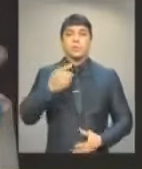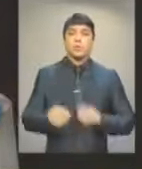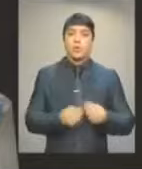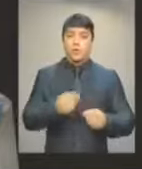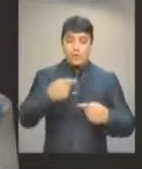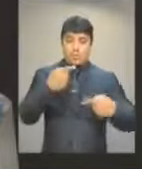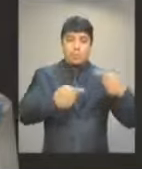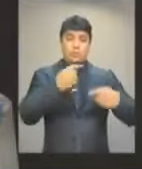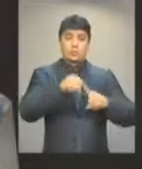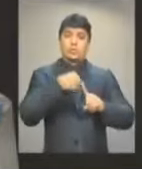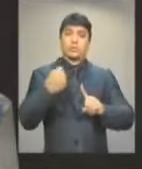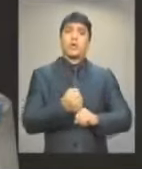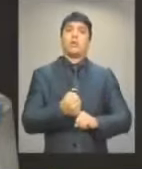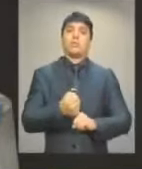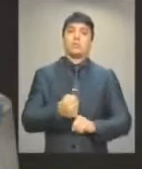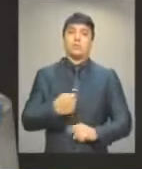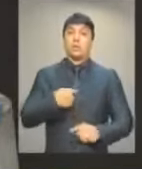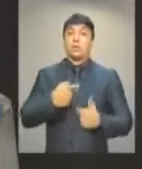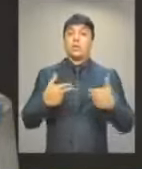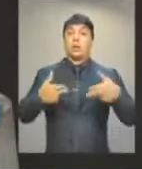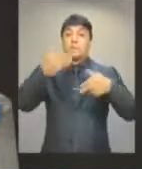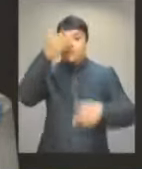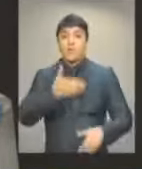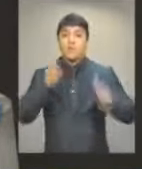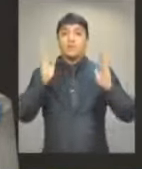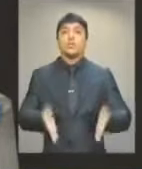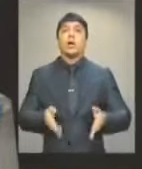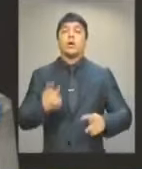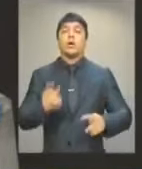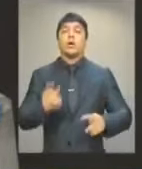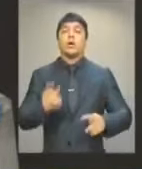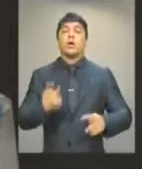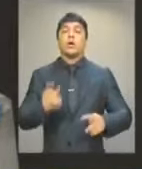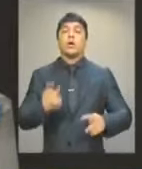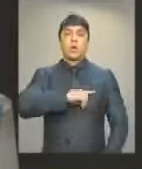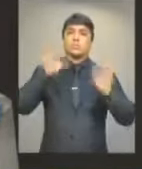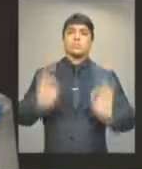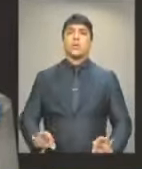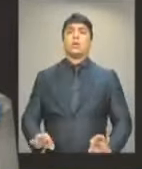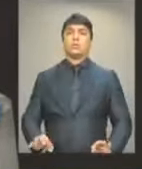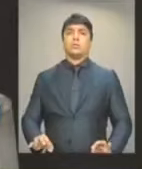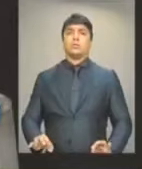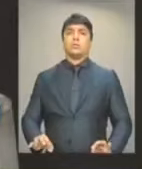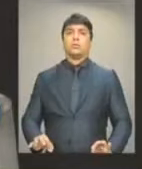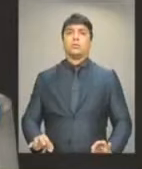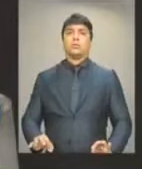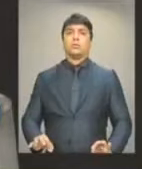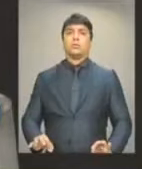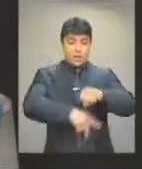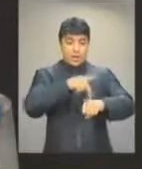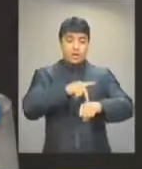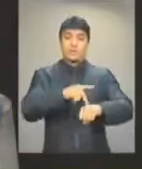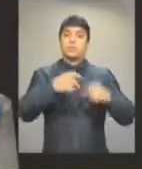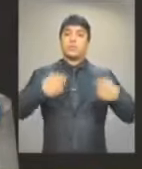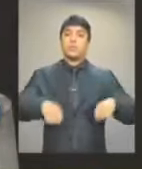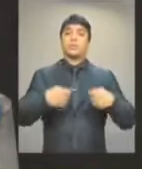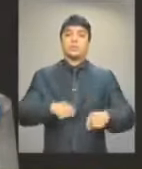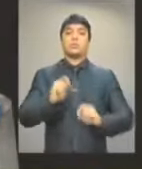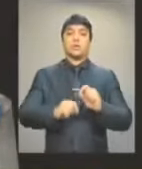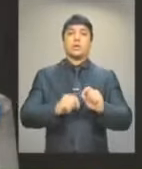política social. Uma coisa que está provada é que nós estávamos certos. O país precisa de mais